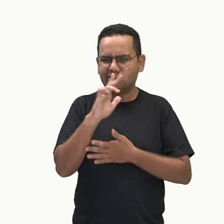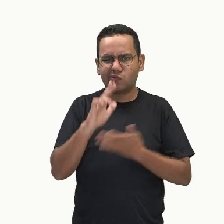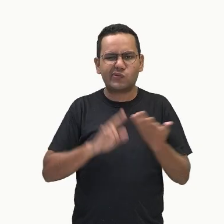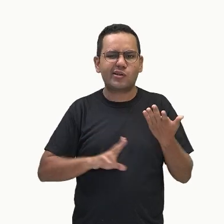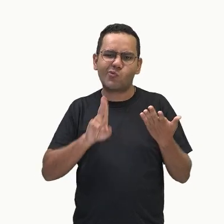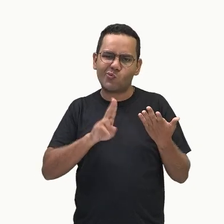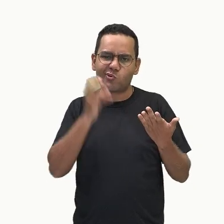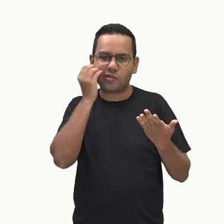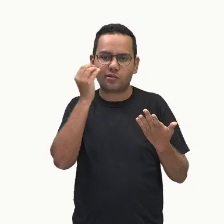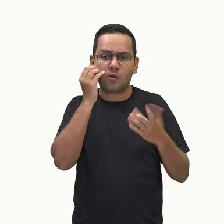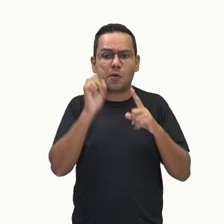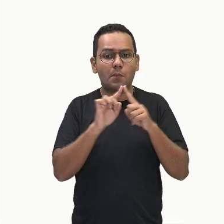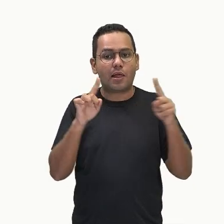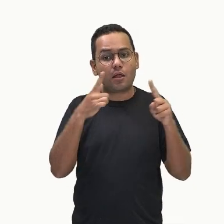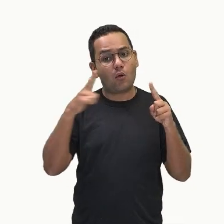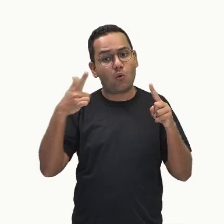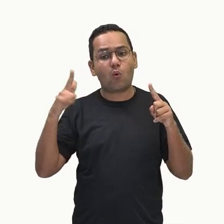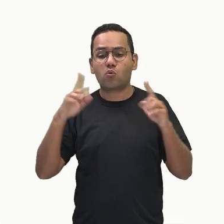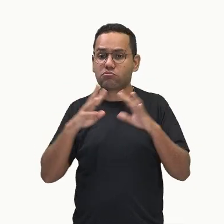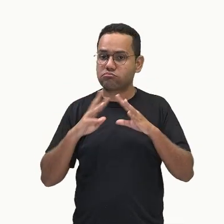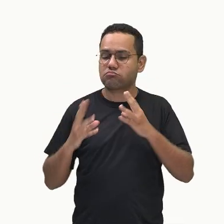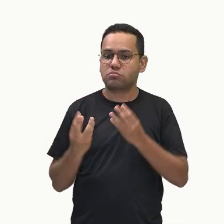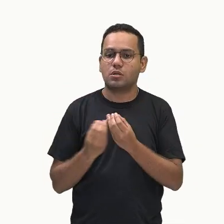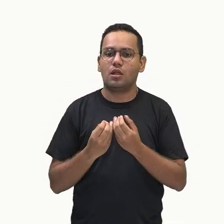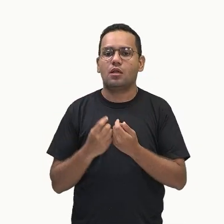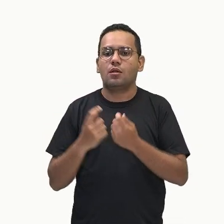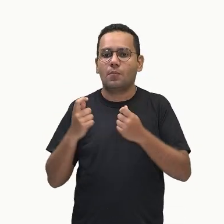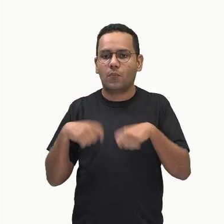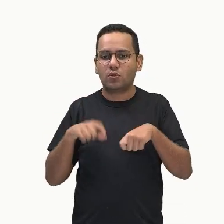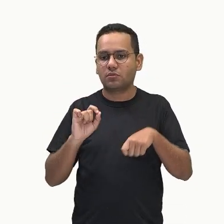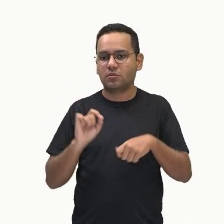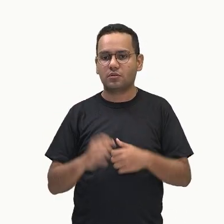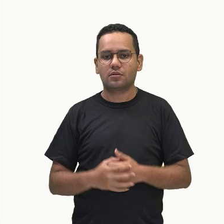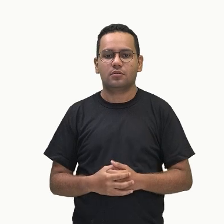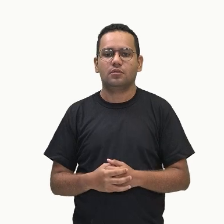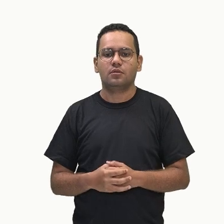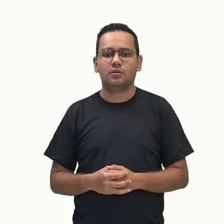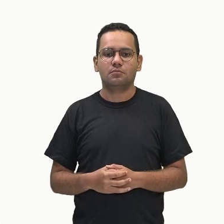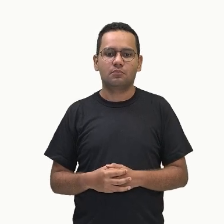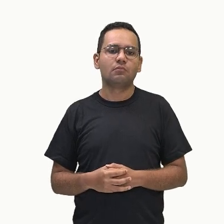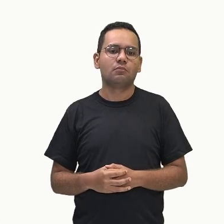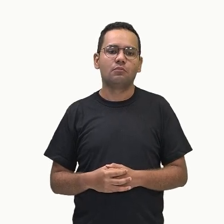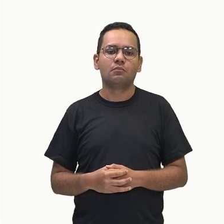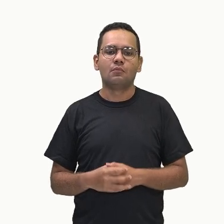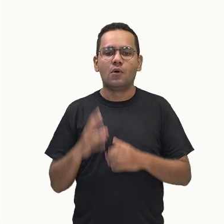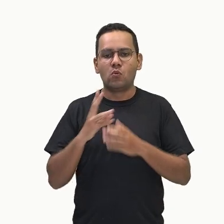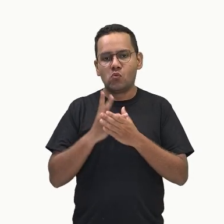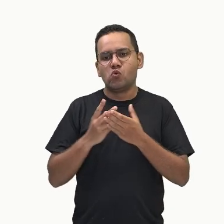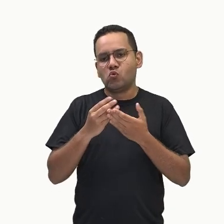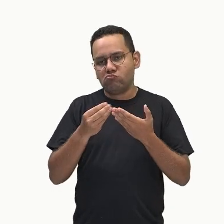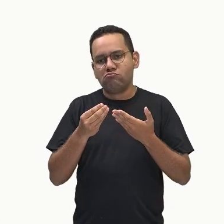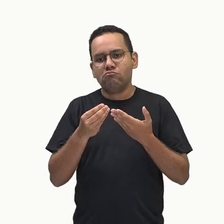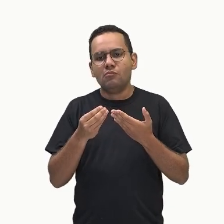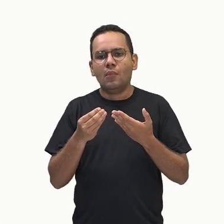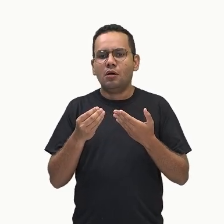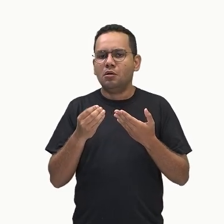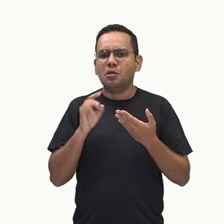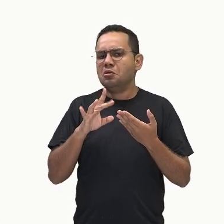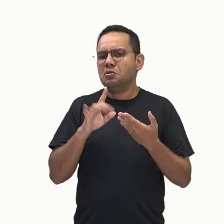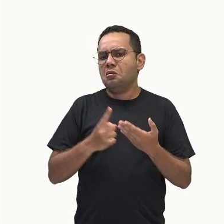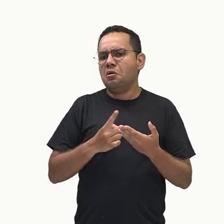Mas tem outras substâncias que são dissolvidas, que servem também como solvente, não somente a